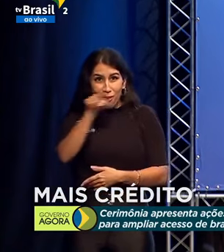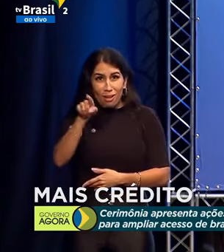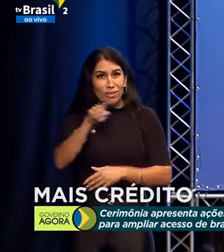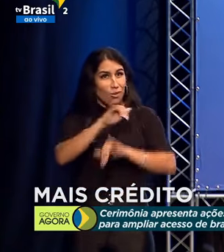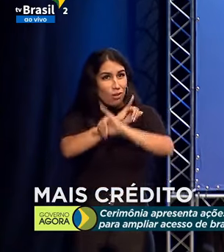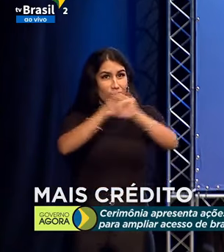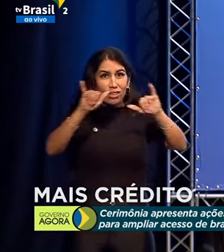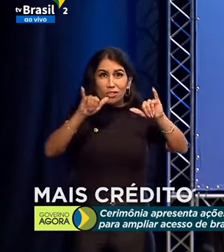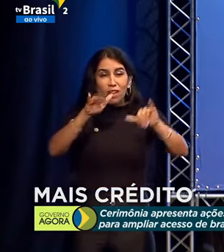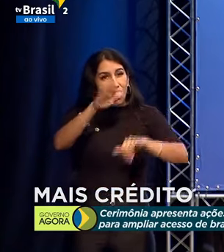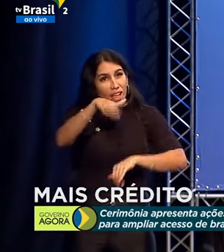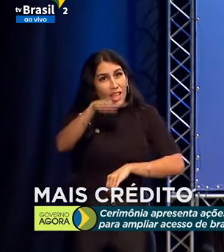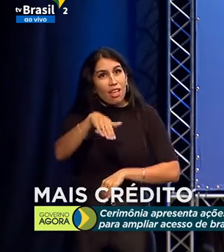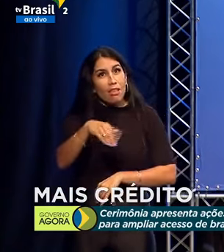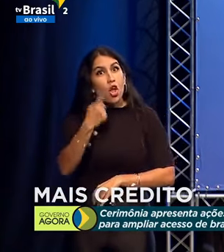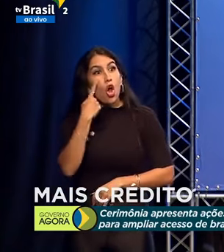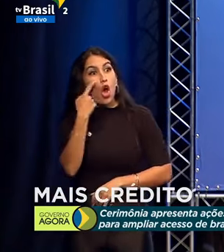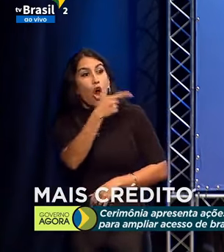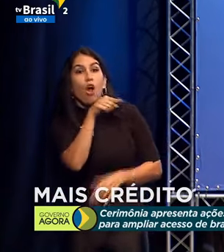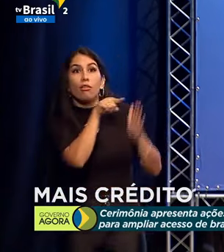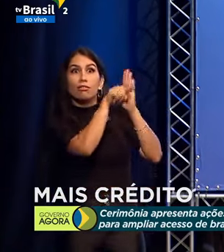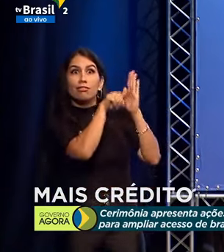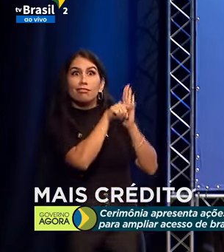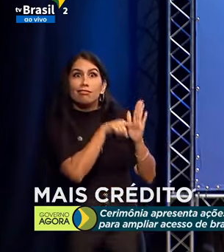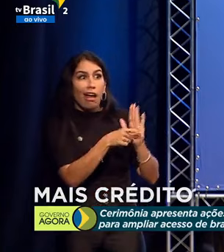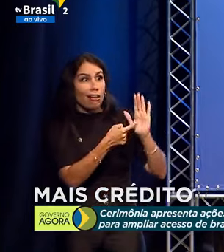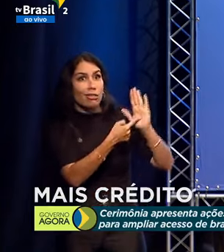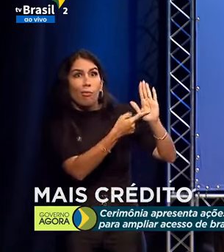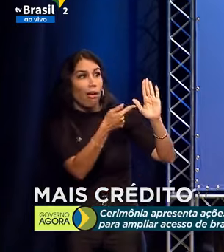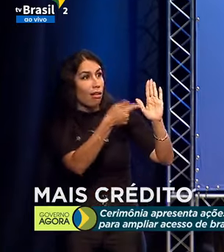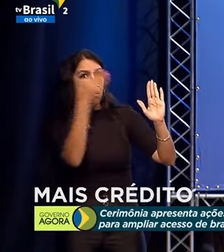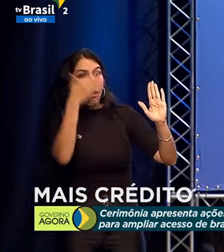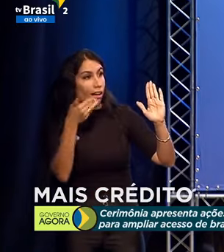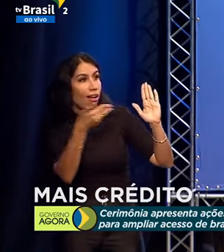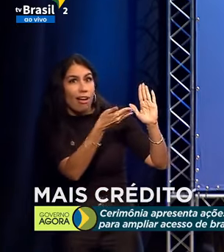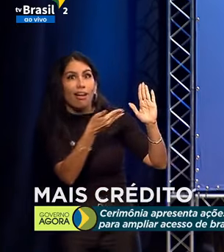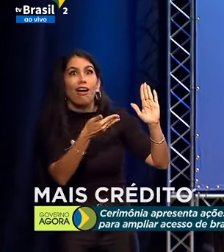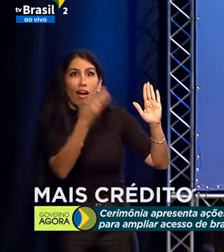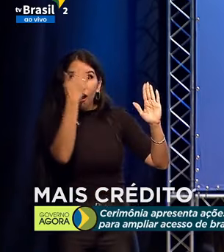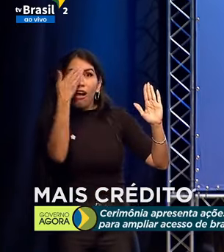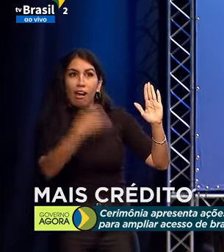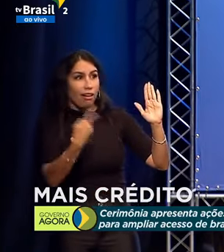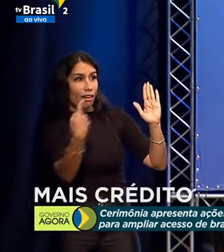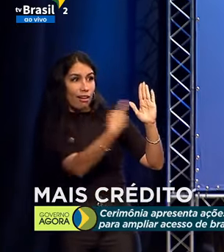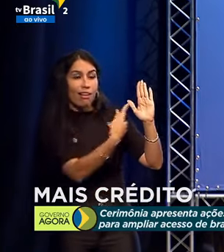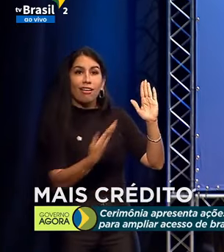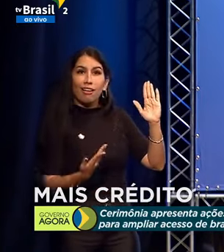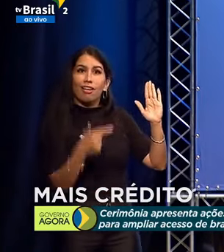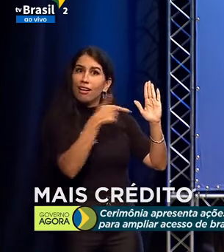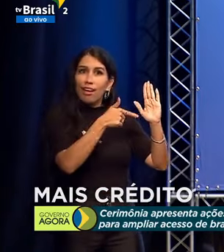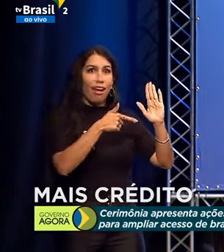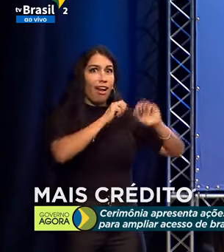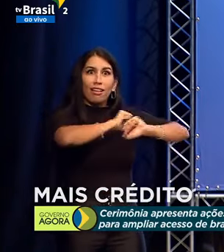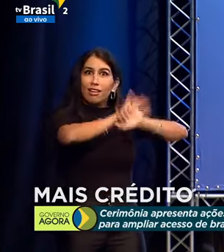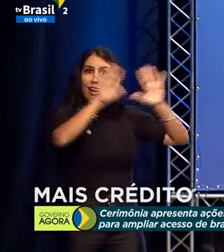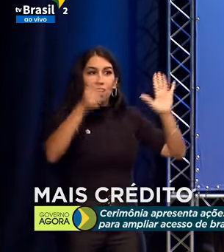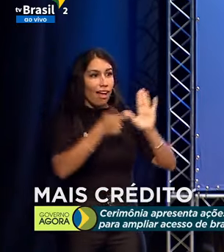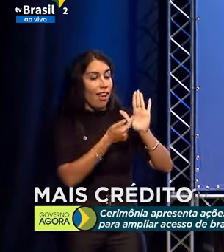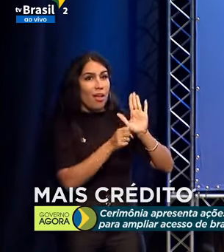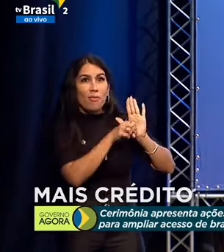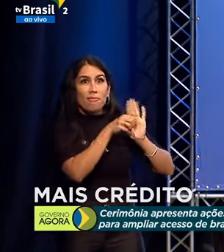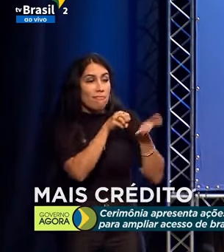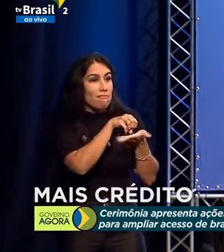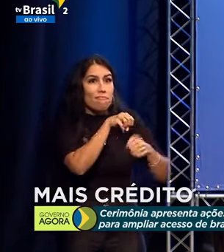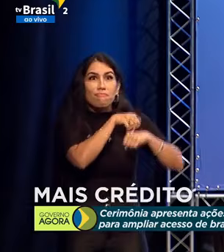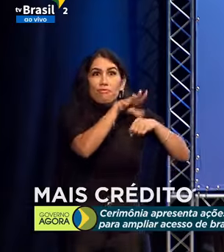Não acredita em mim, não. Acredita no Dream Team da equipe econômica passada. Ela foi muito clara. Se o Brasil fizer